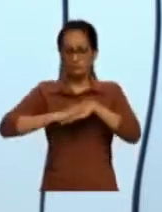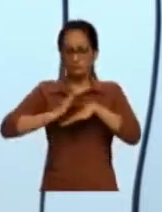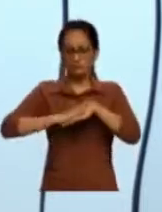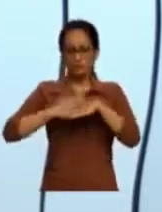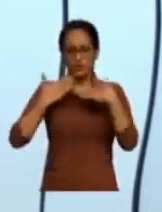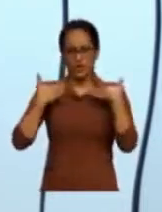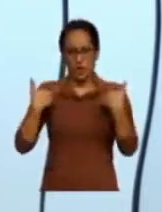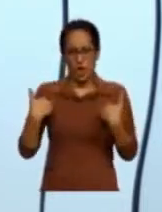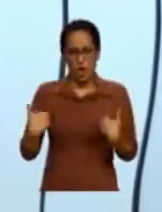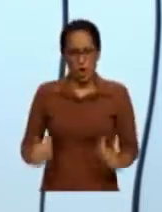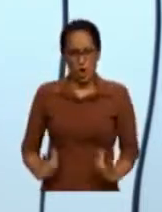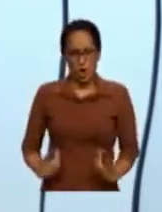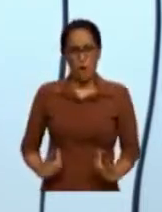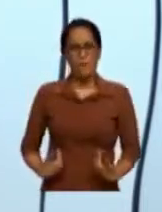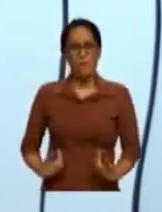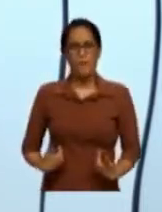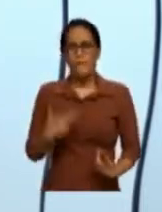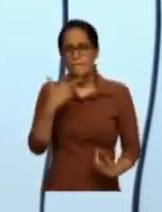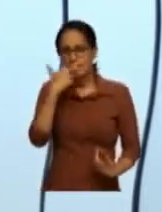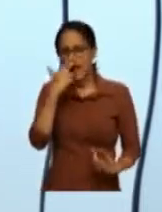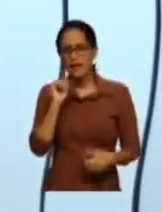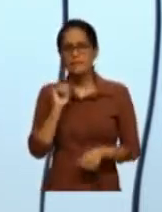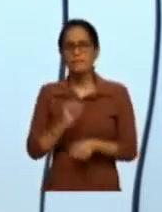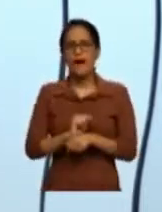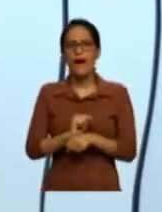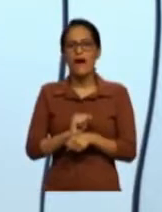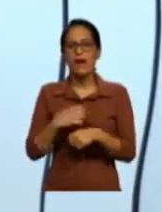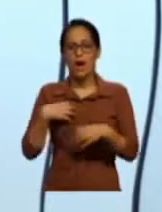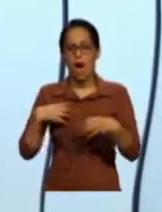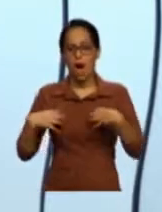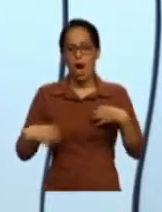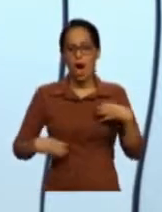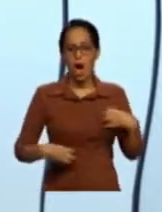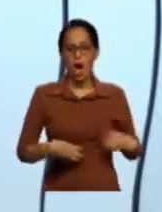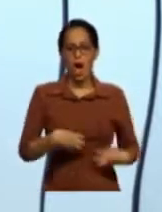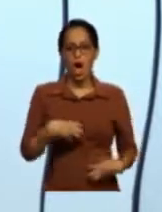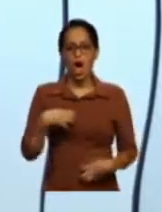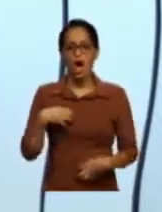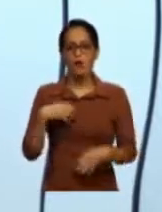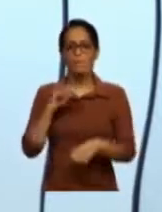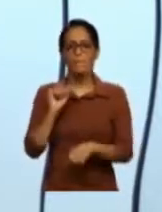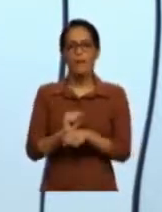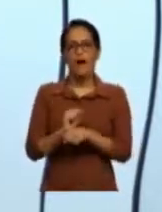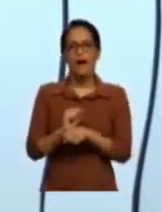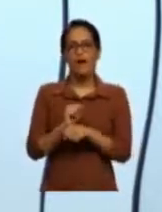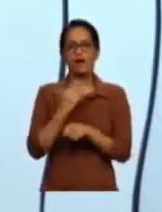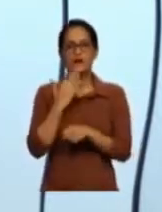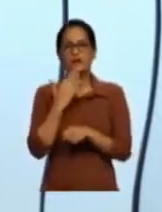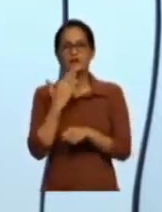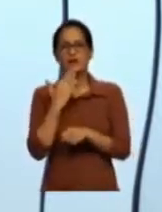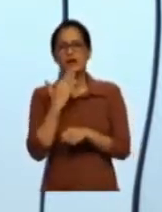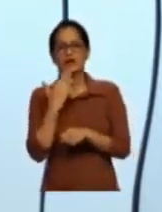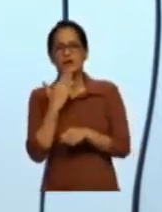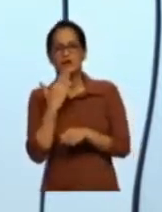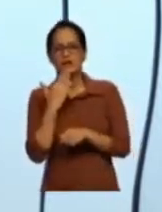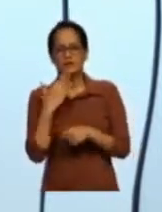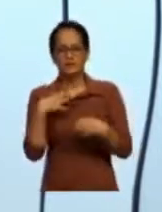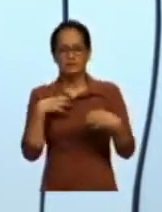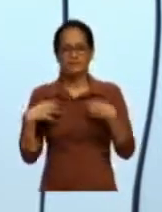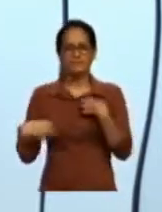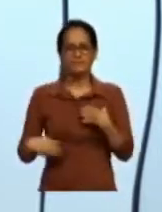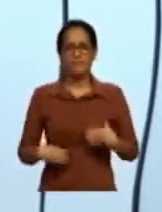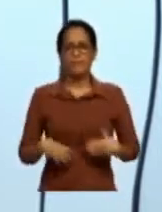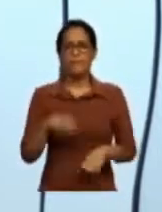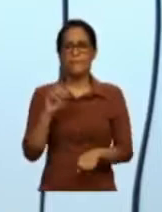corpo ele vai parar de funcionar. Ou vai ter algum defeito, por exemplo. Como assim?